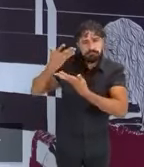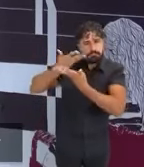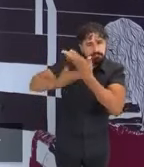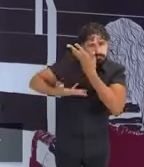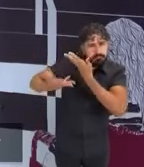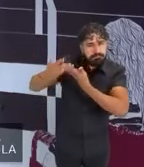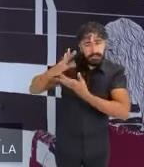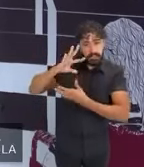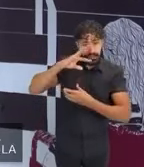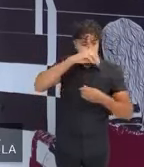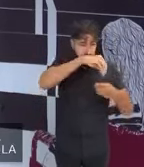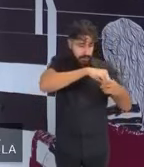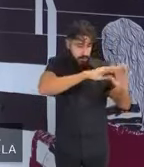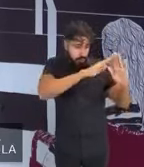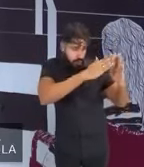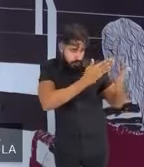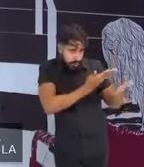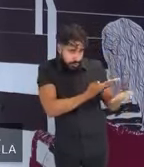na escola,